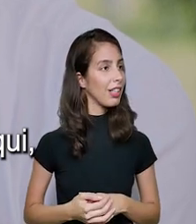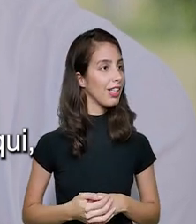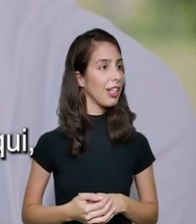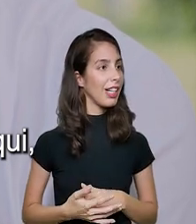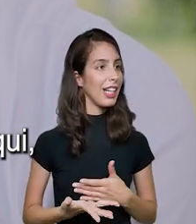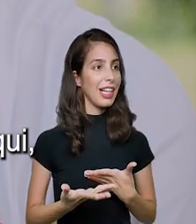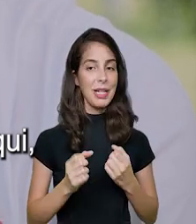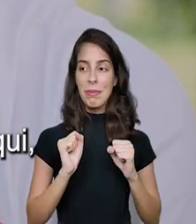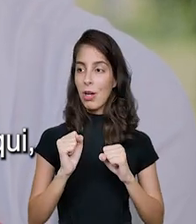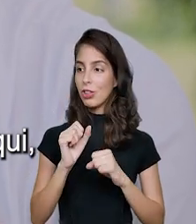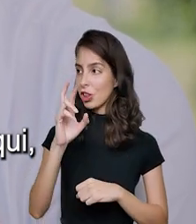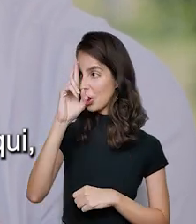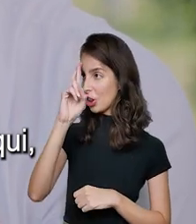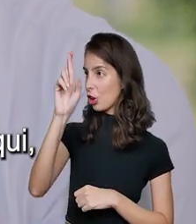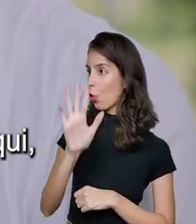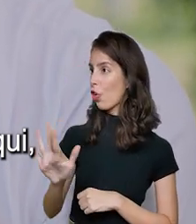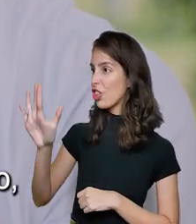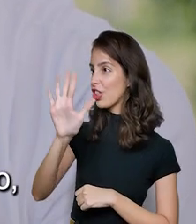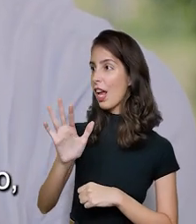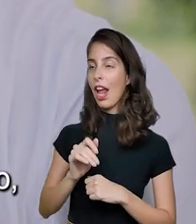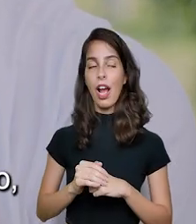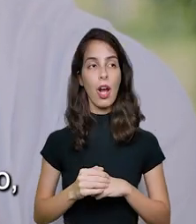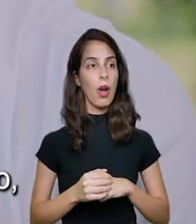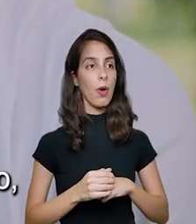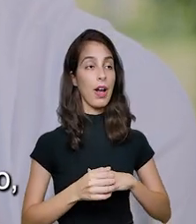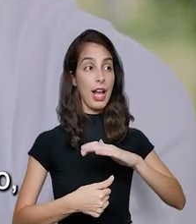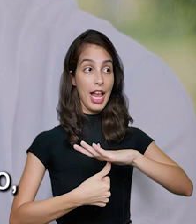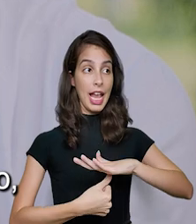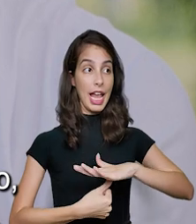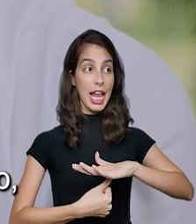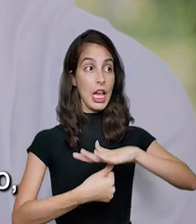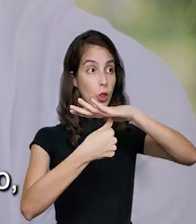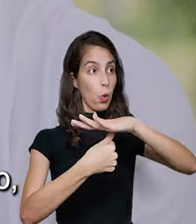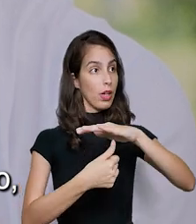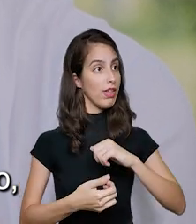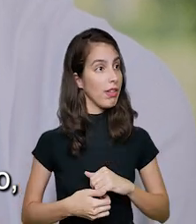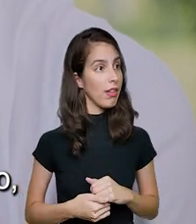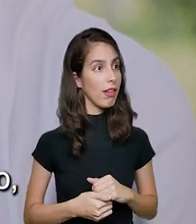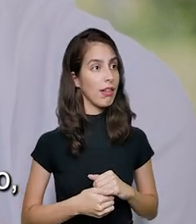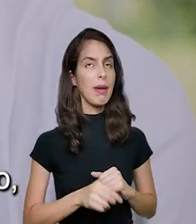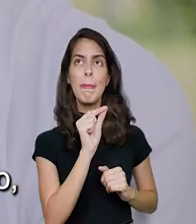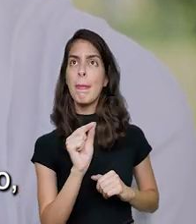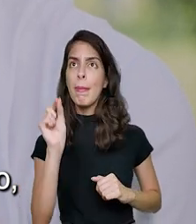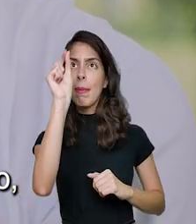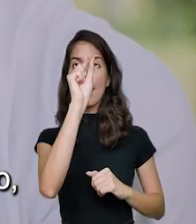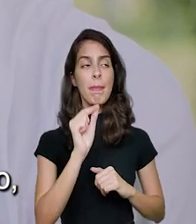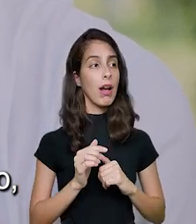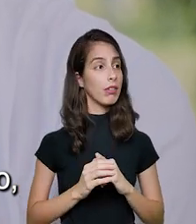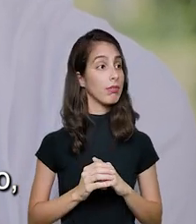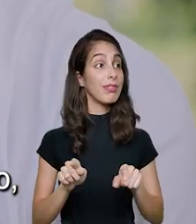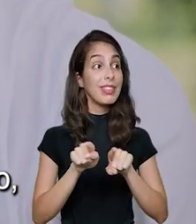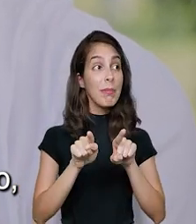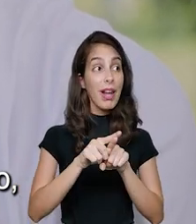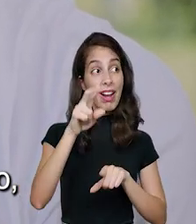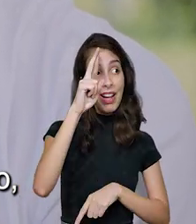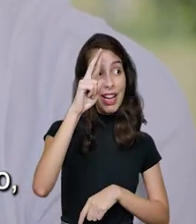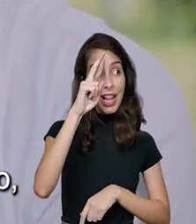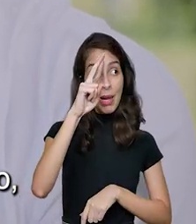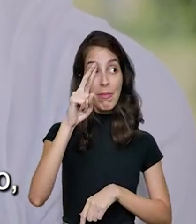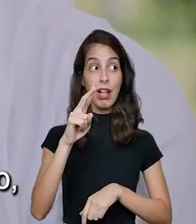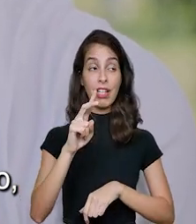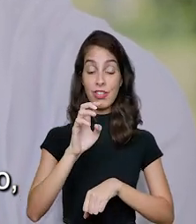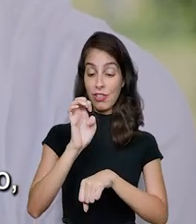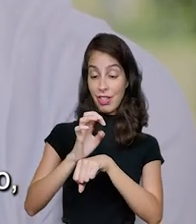gerais né tá a Reitoria toda tá aqui a a a equipe de cada Campus né diret de ensino de pesquisa de